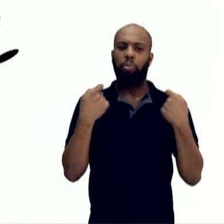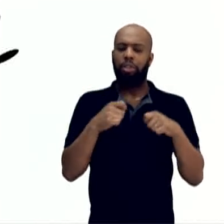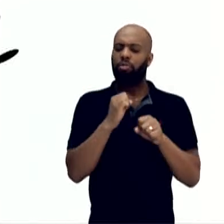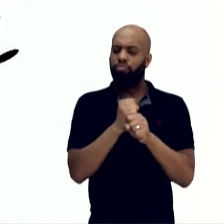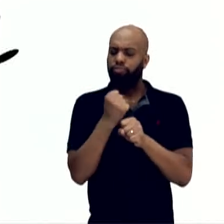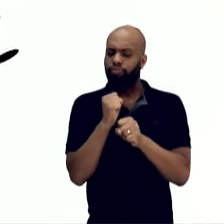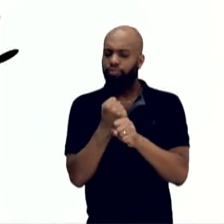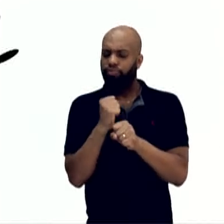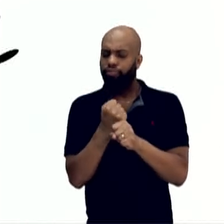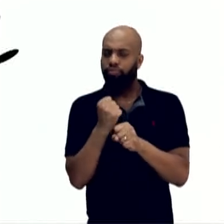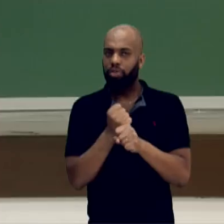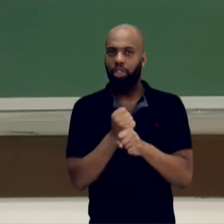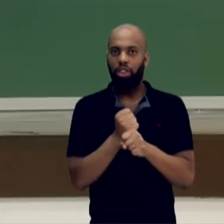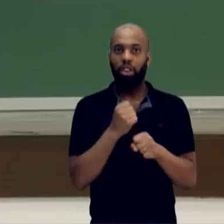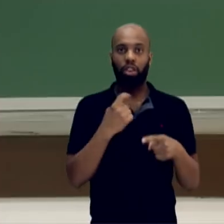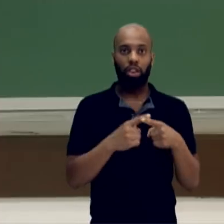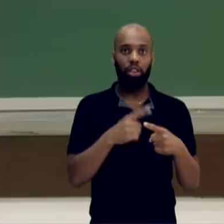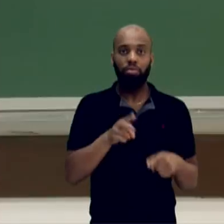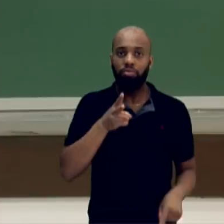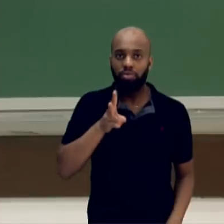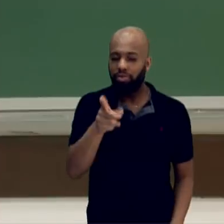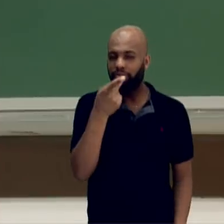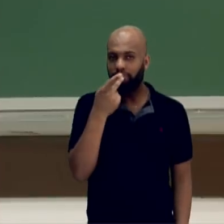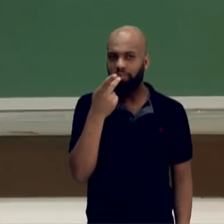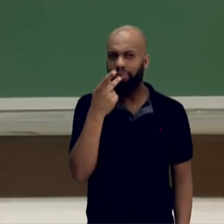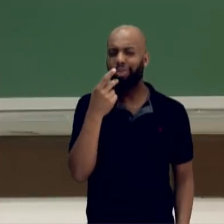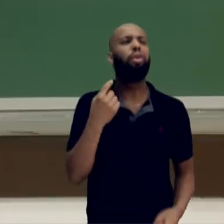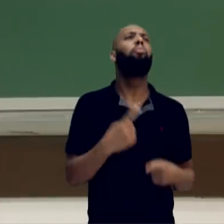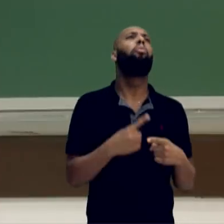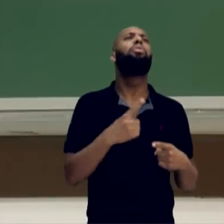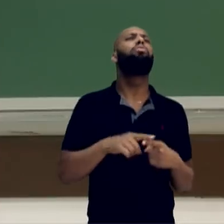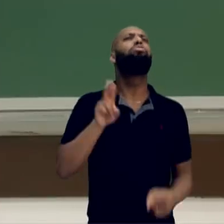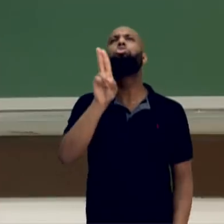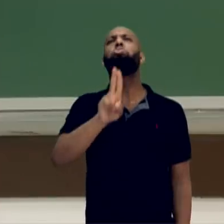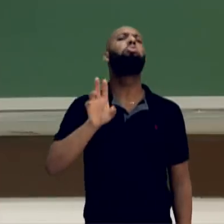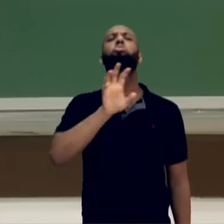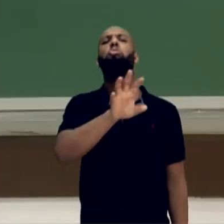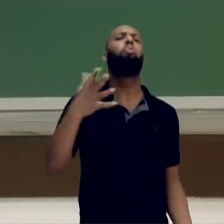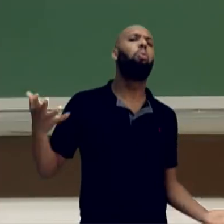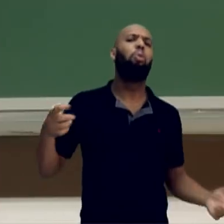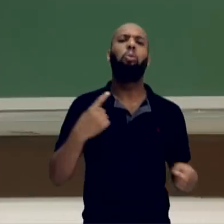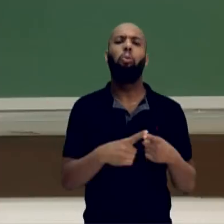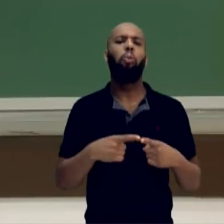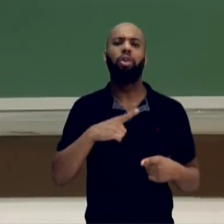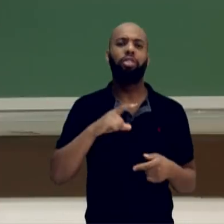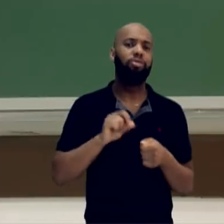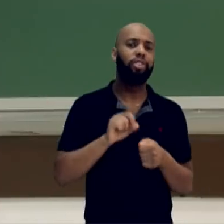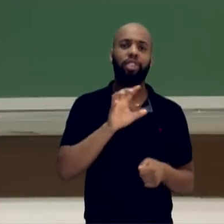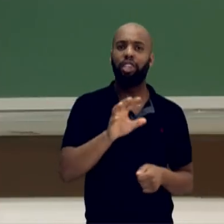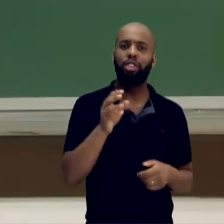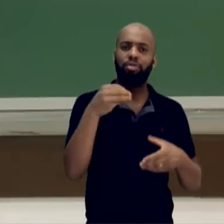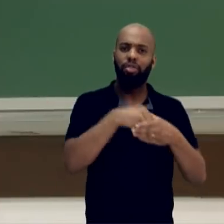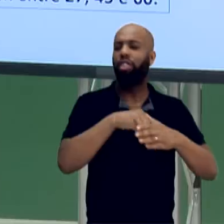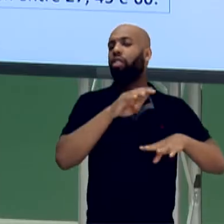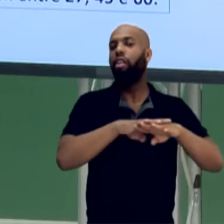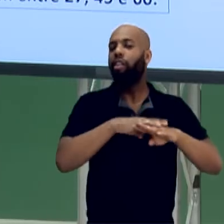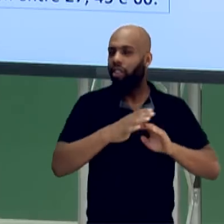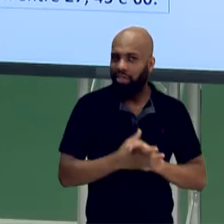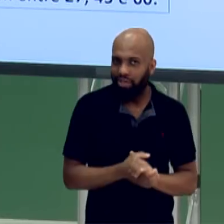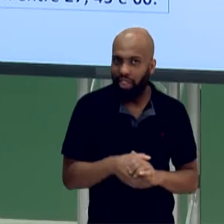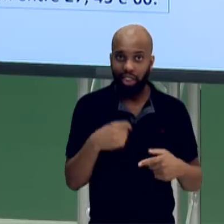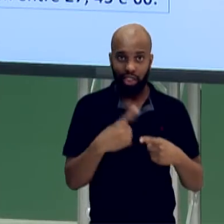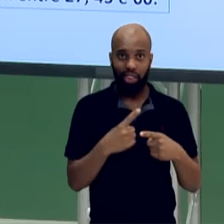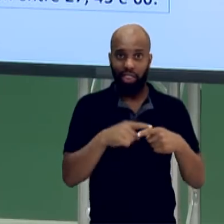construção. Lembra todas as vezes que você fala assim, para que eu uso isso? Por que eu tenho que fazer isso na matemática?